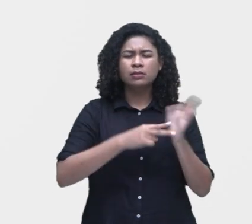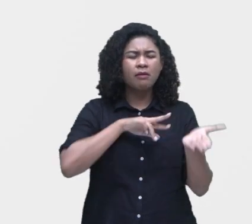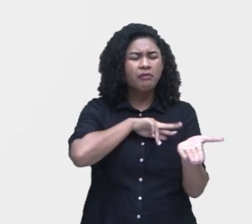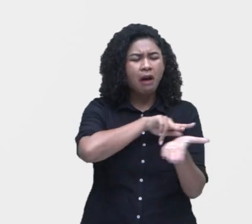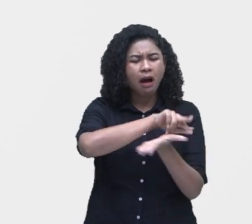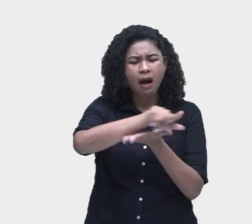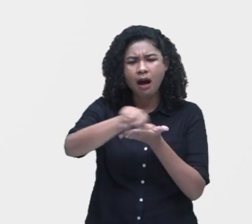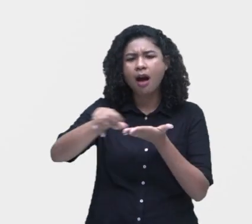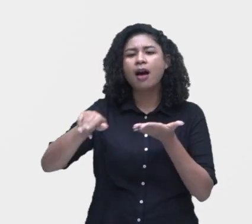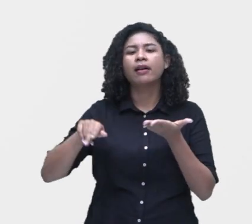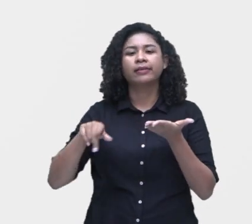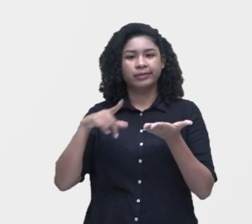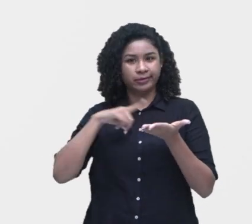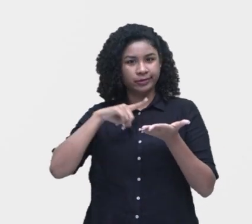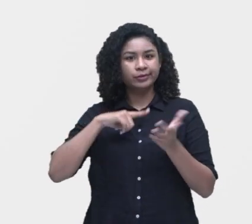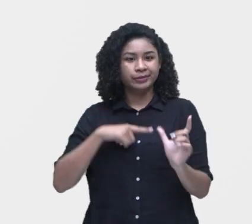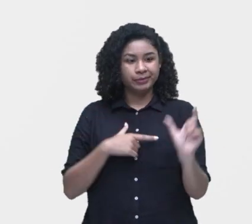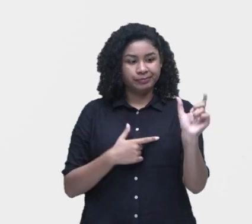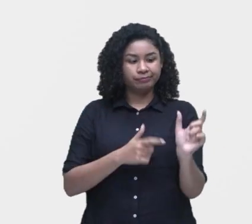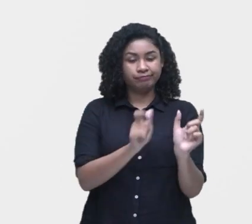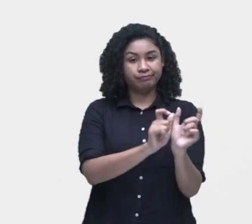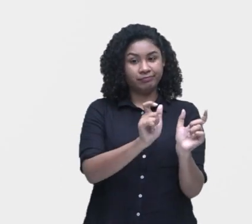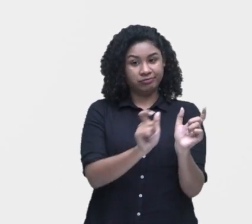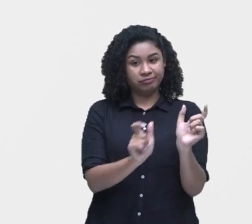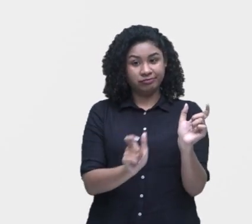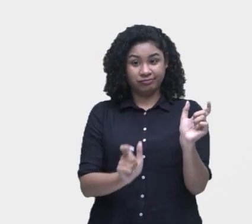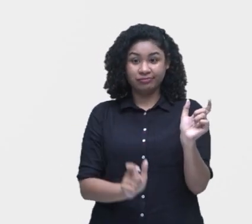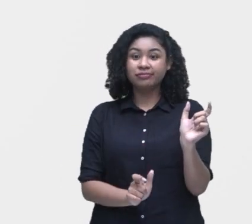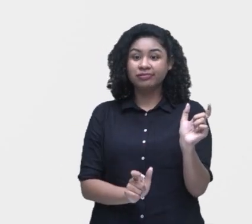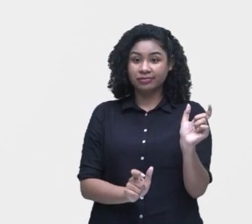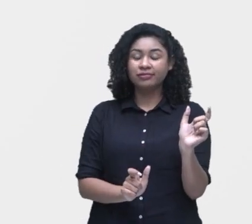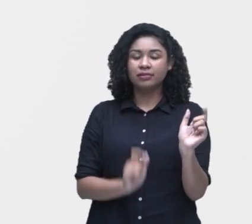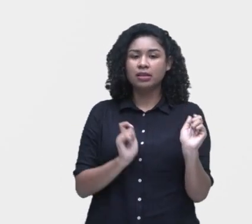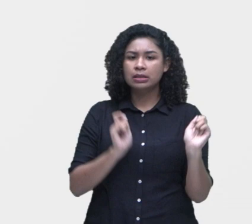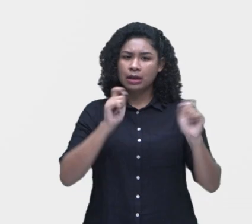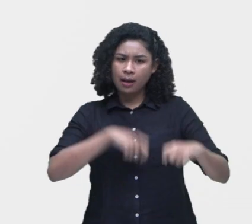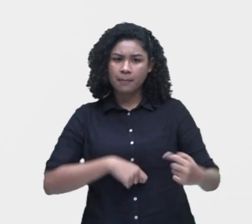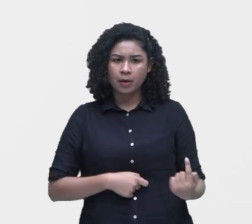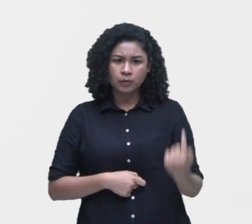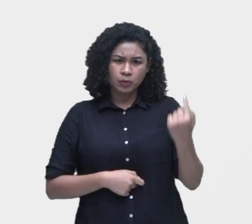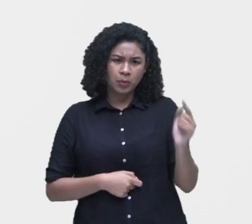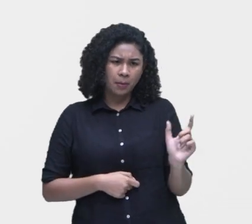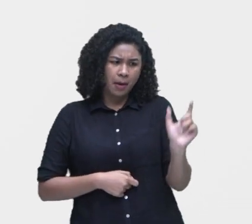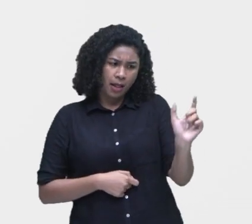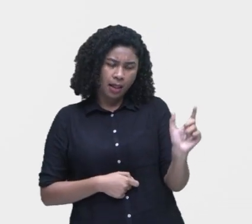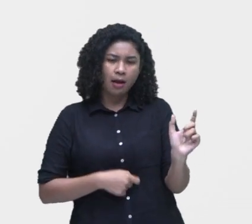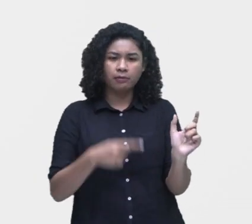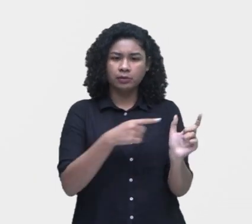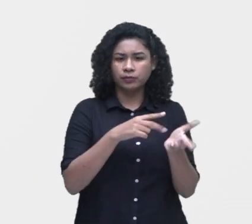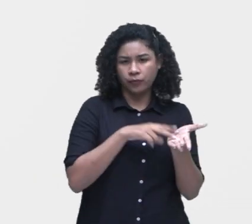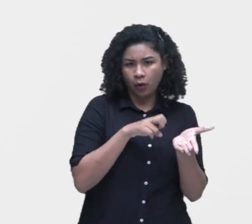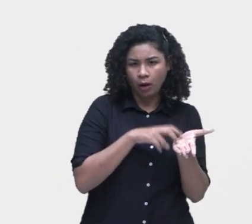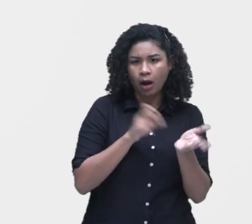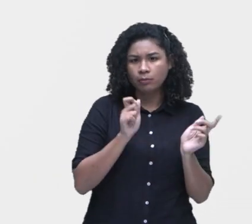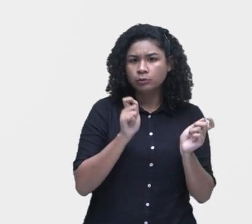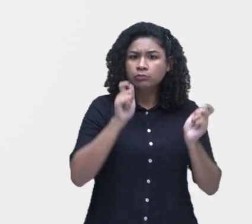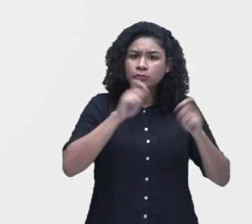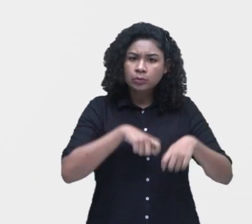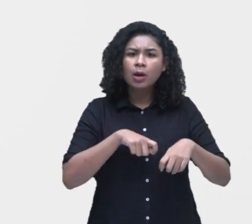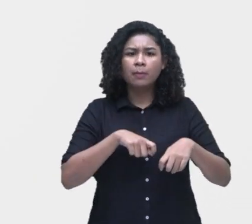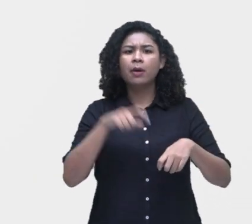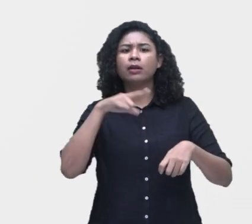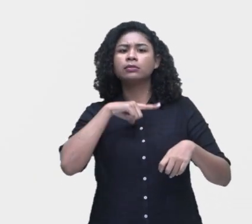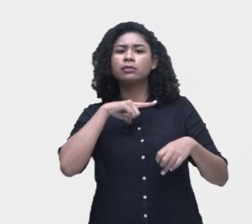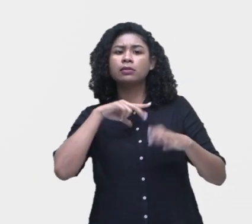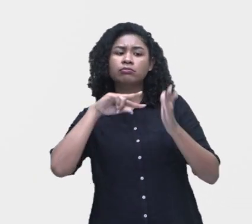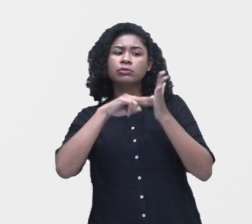pluralidade significativa de um mesmo significante, isto é, a capacidade que o próprio vocábulo possui de assumir